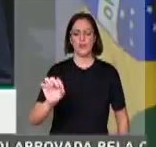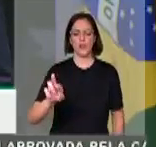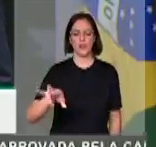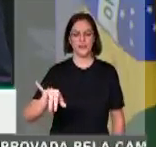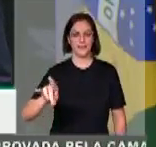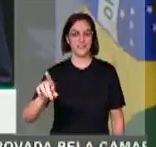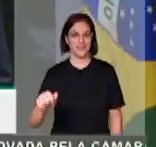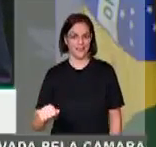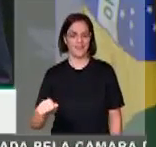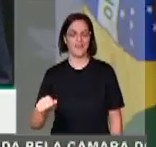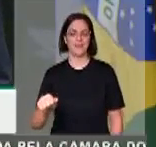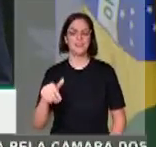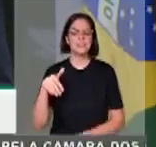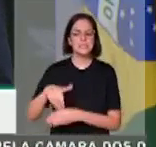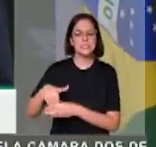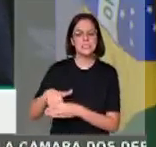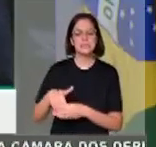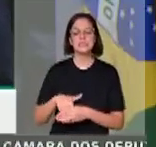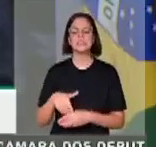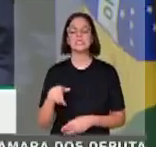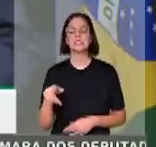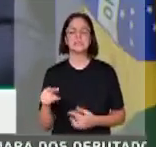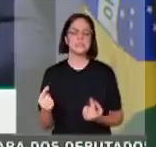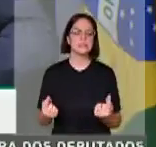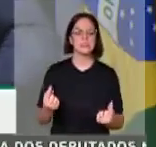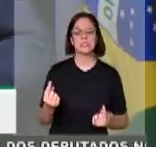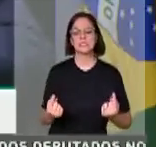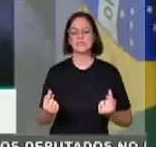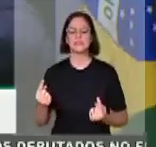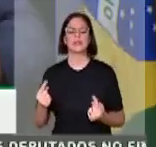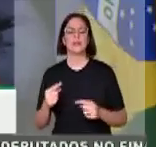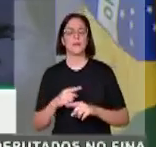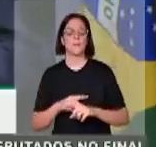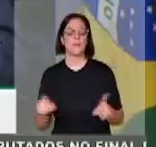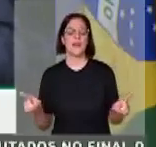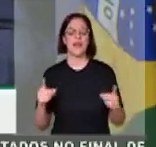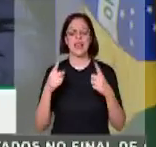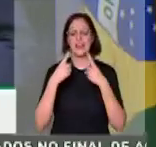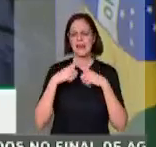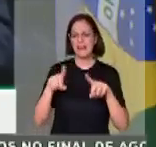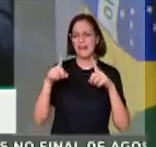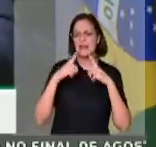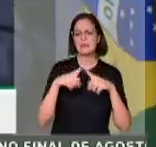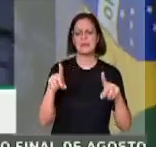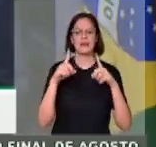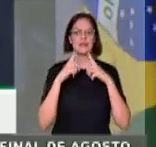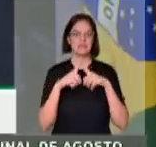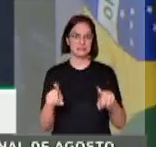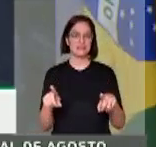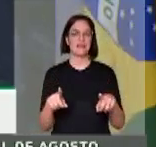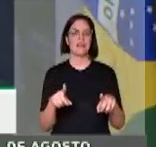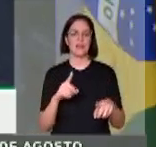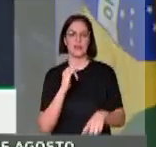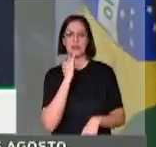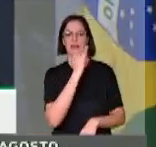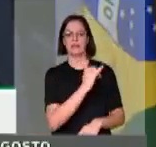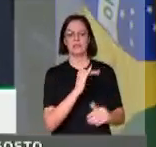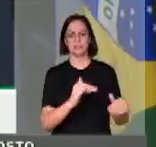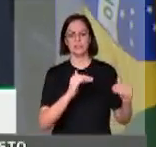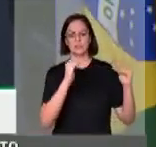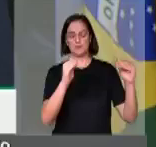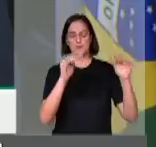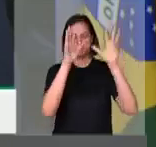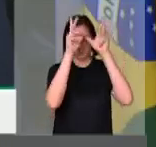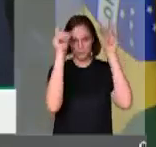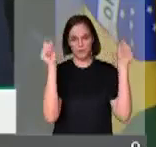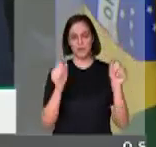tendência para o Al Gore, mas reclamações levadas para uma corte por 5 votos